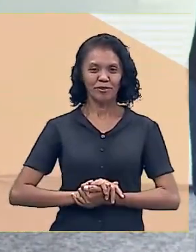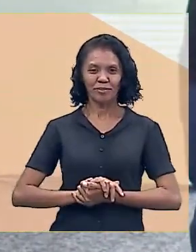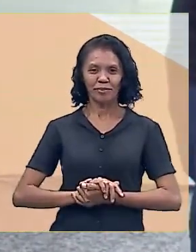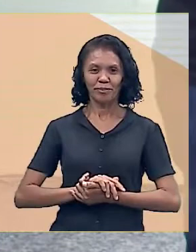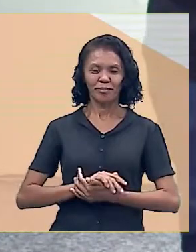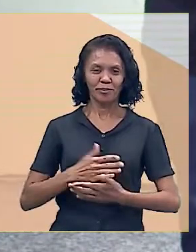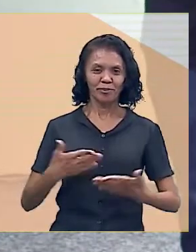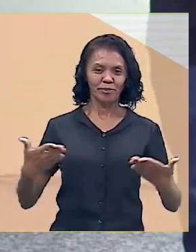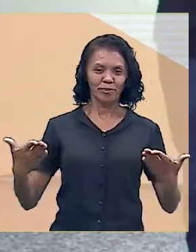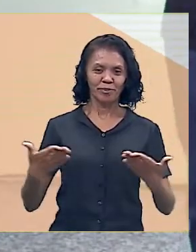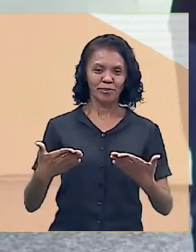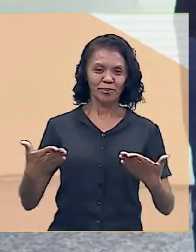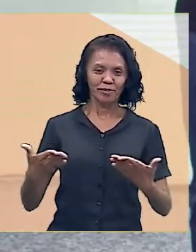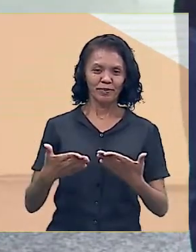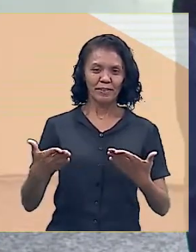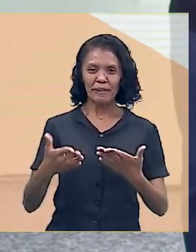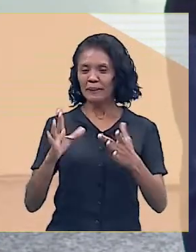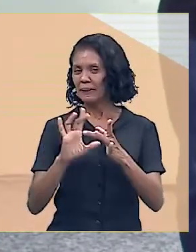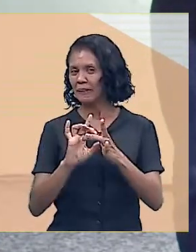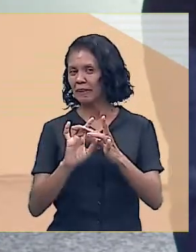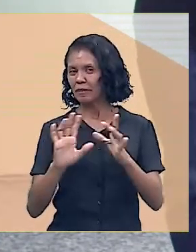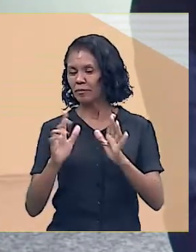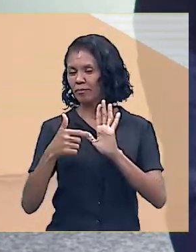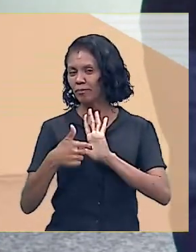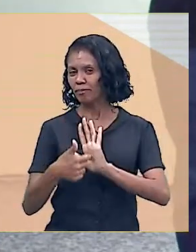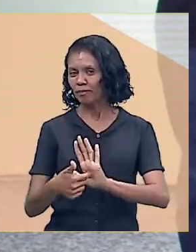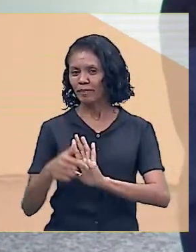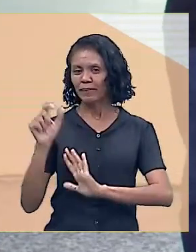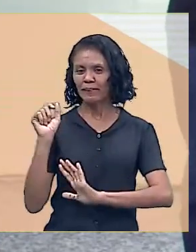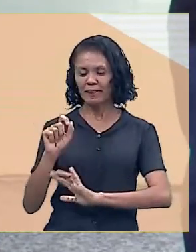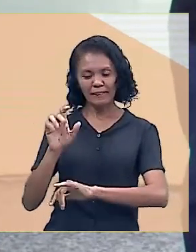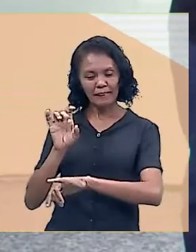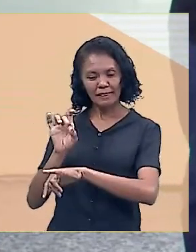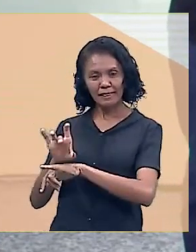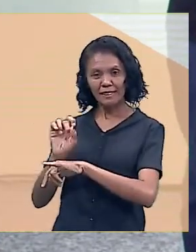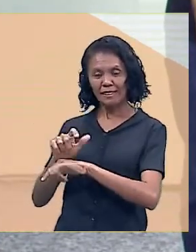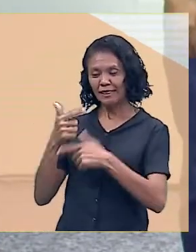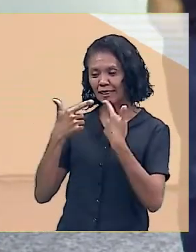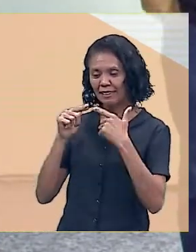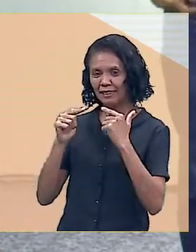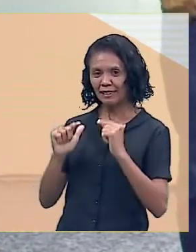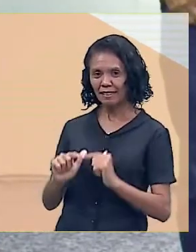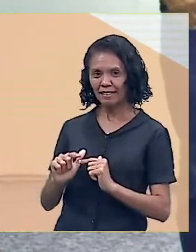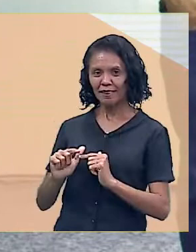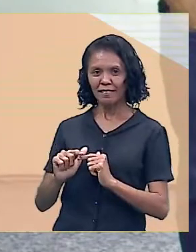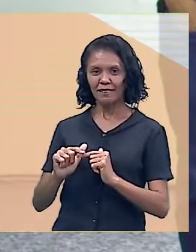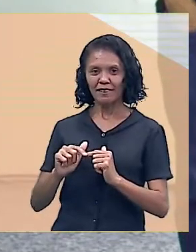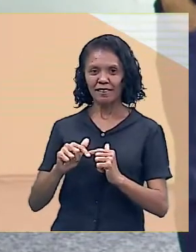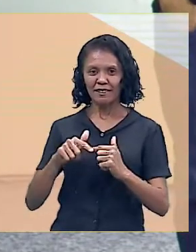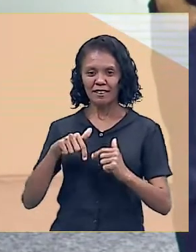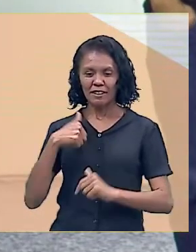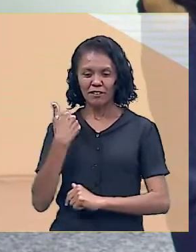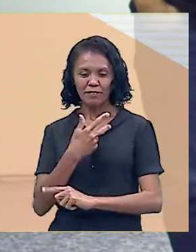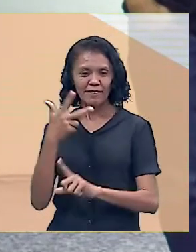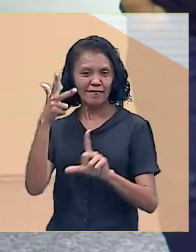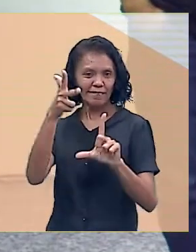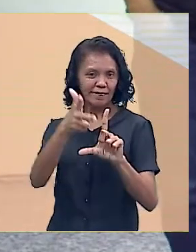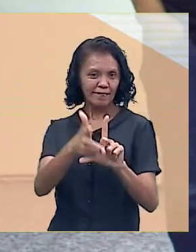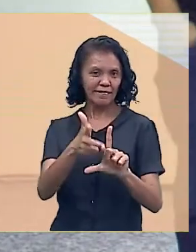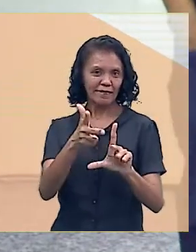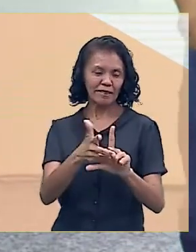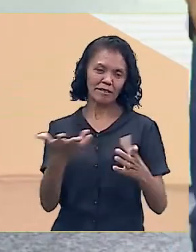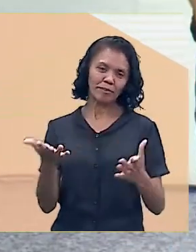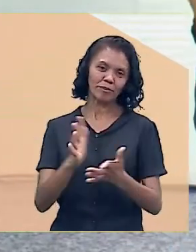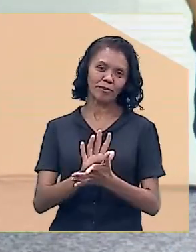vamos dizer é soltando tá entendendo sempre dicas de linguagens aqui nas nossas lives não é